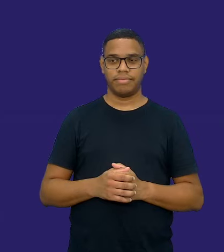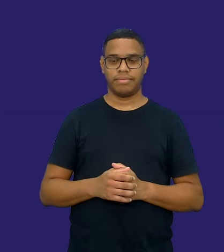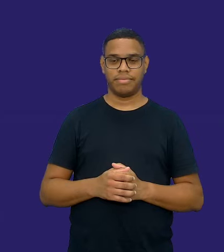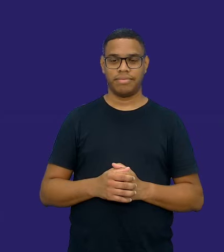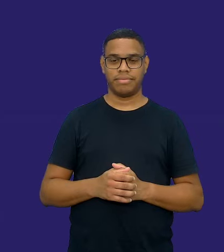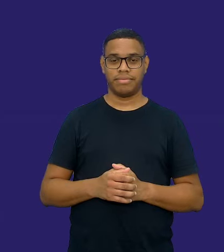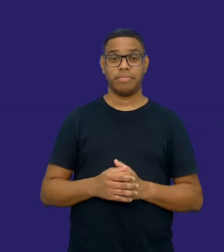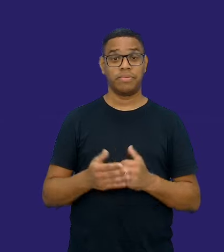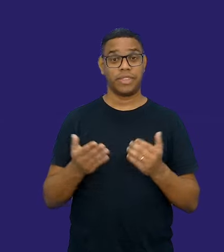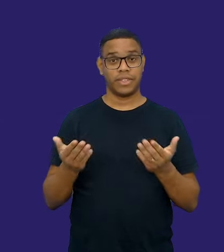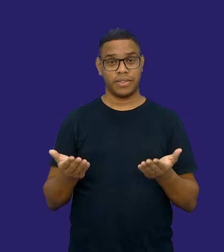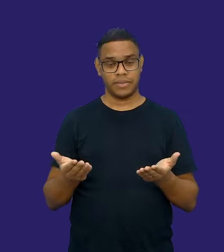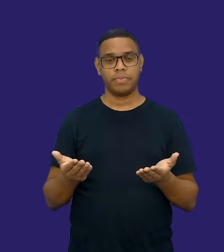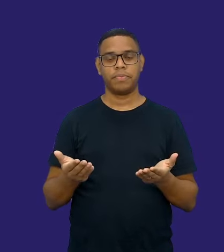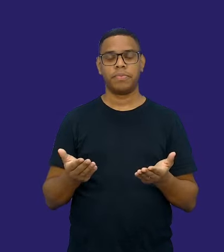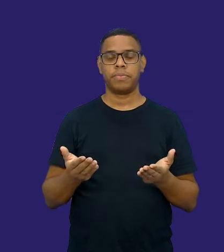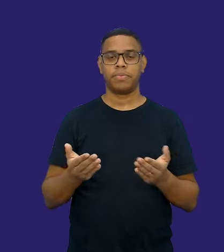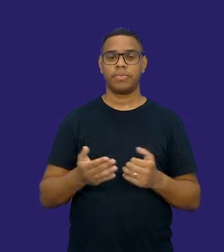hoje, então,